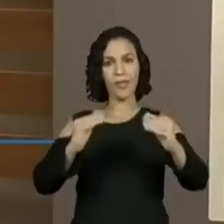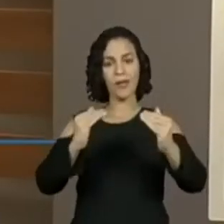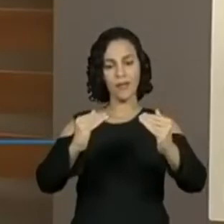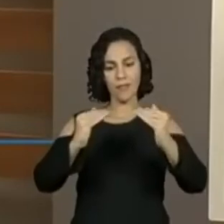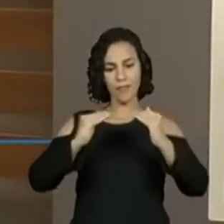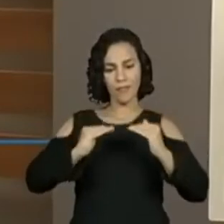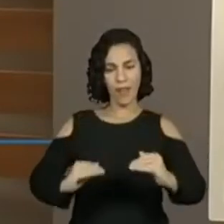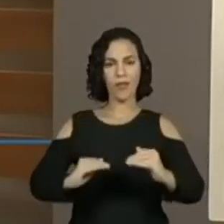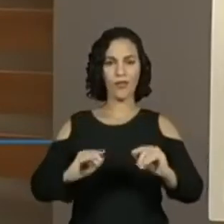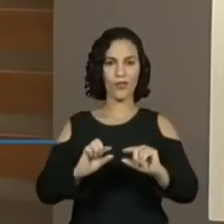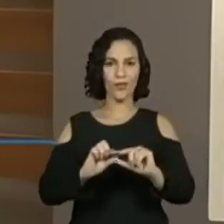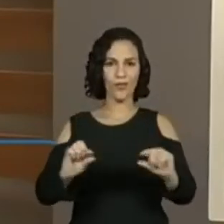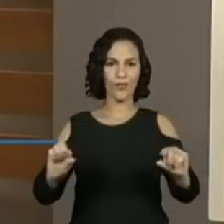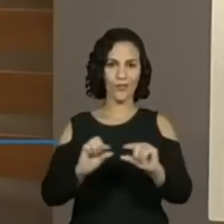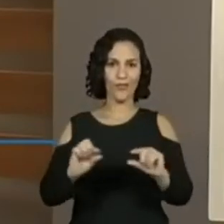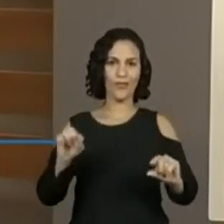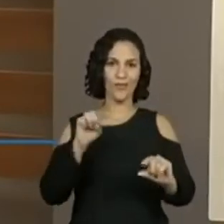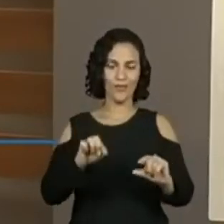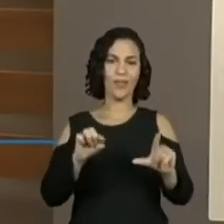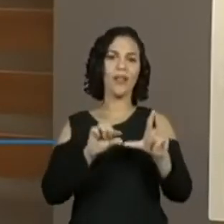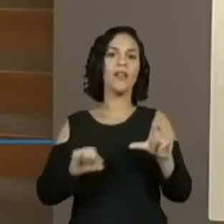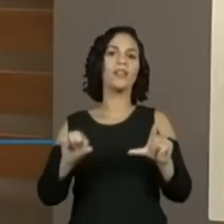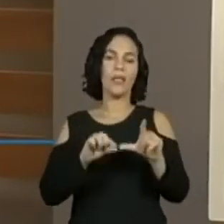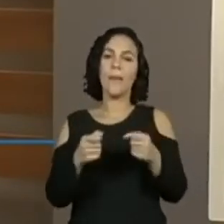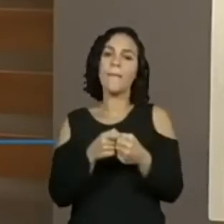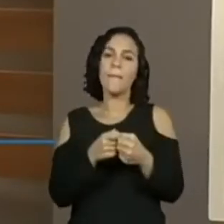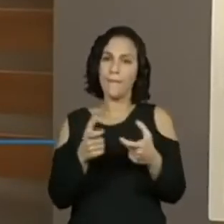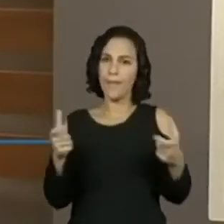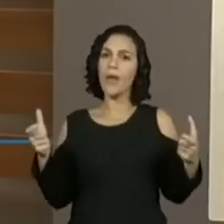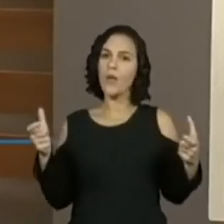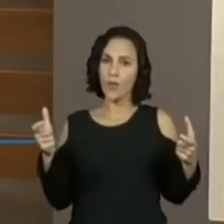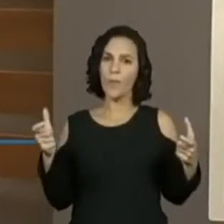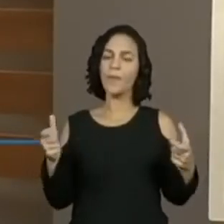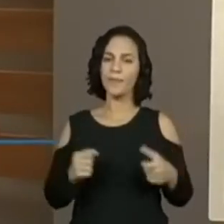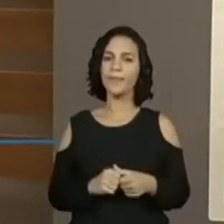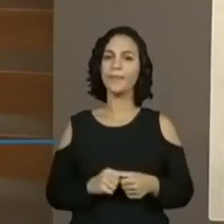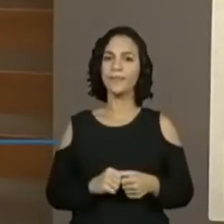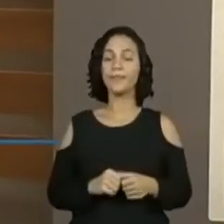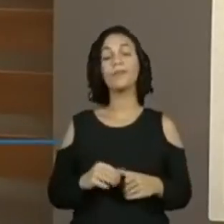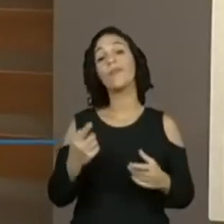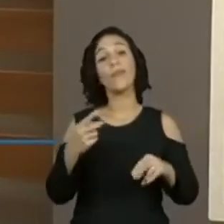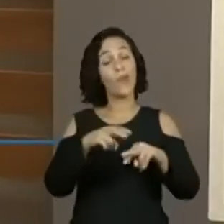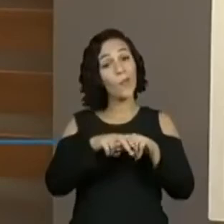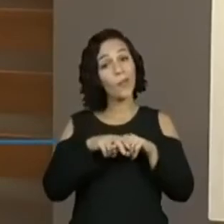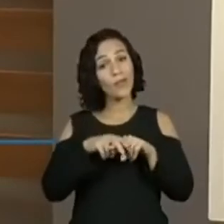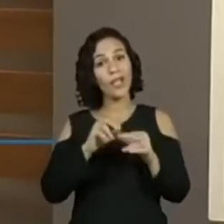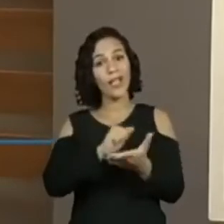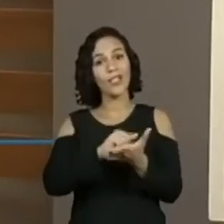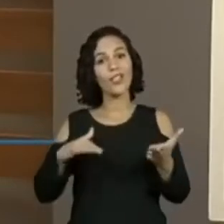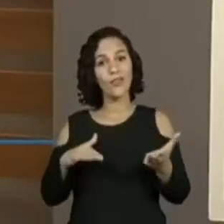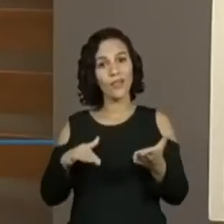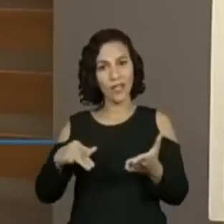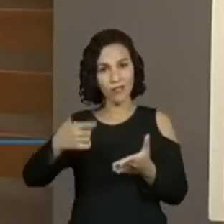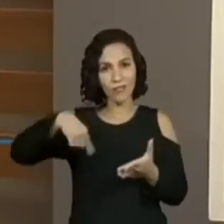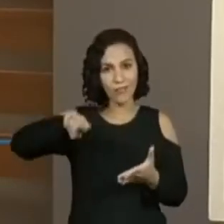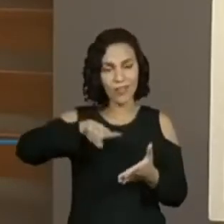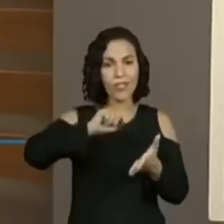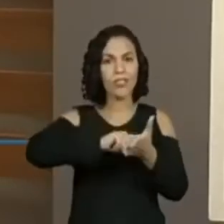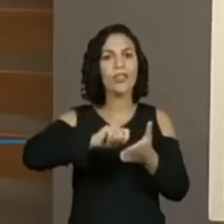a legenda viria, o mais comum ela estar embaixo. Tanto que nas nossas atividades, aonde a gente vai escrever?